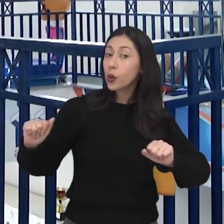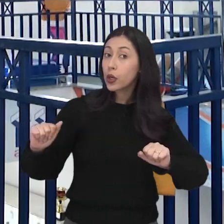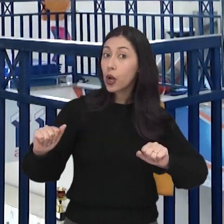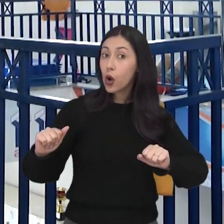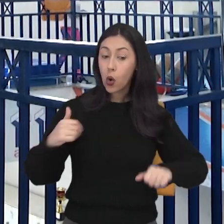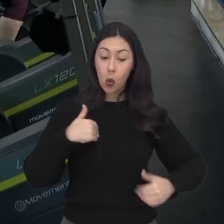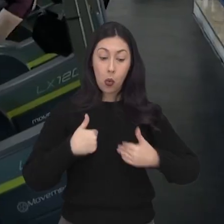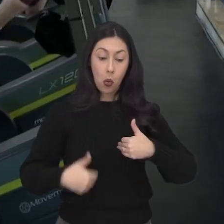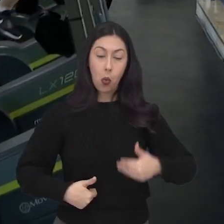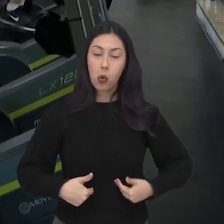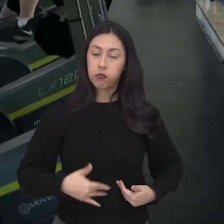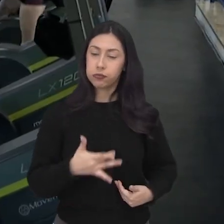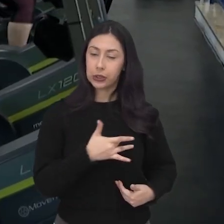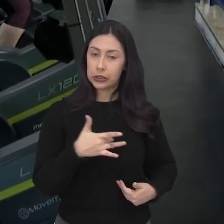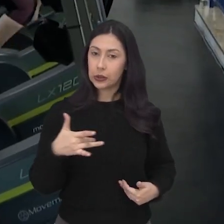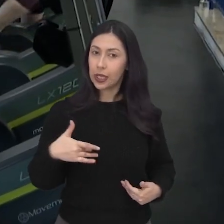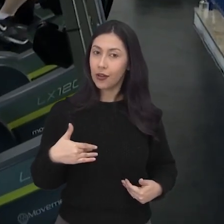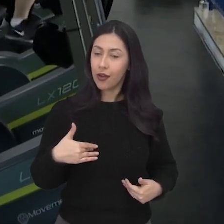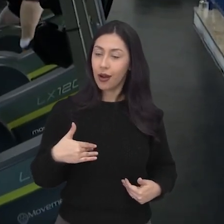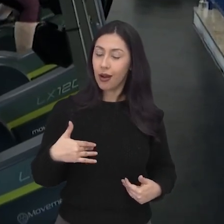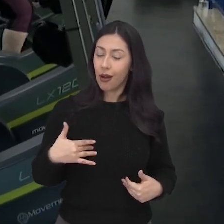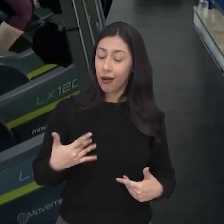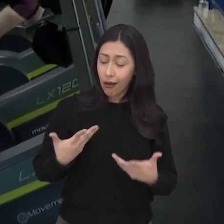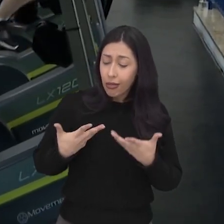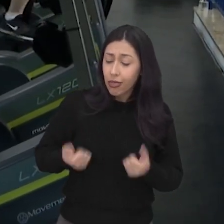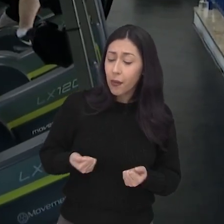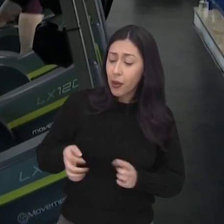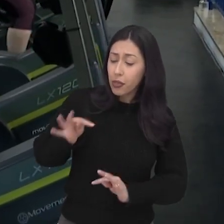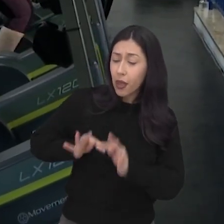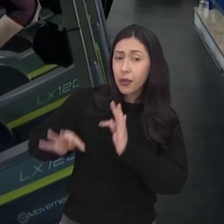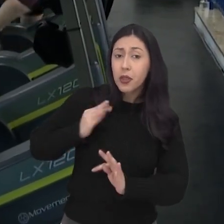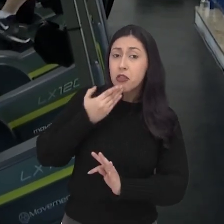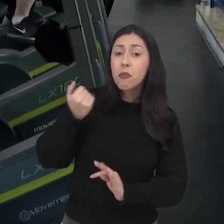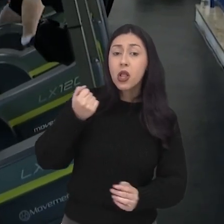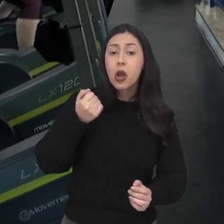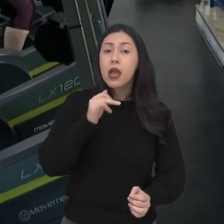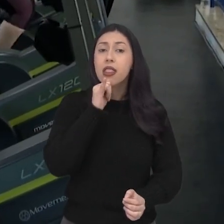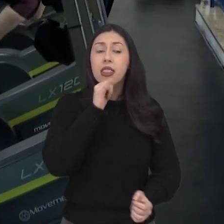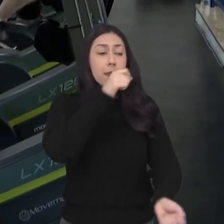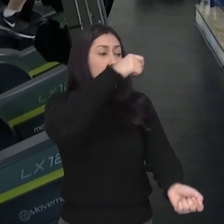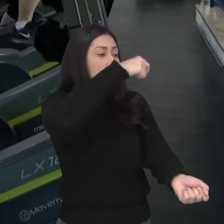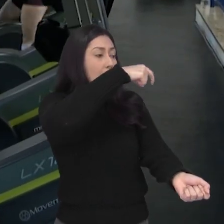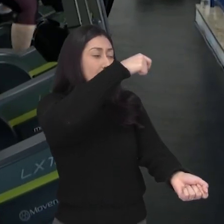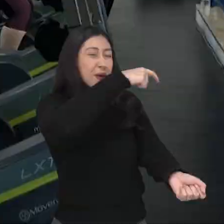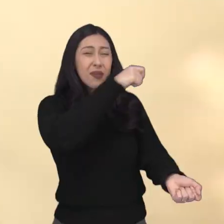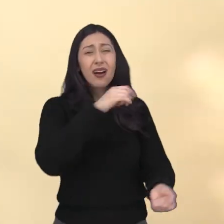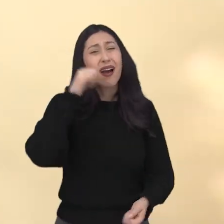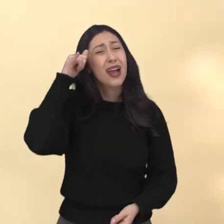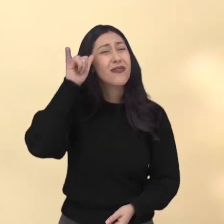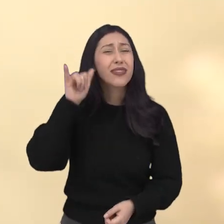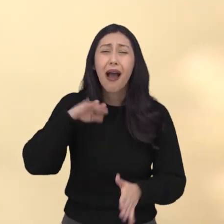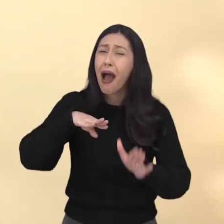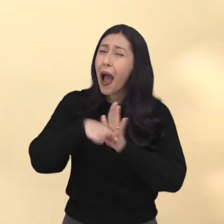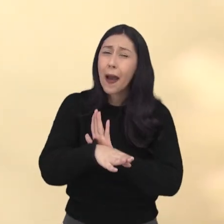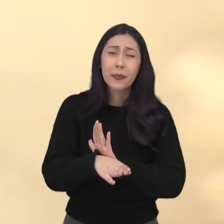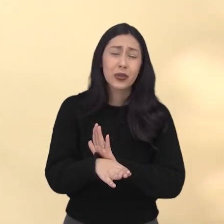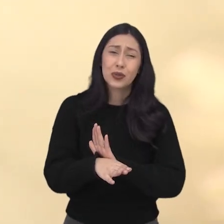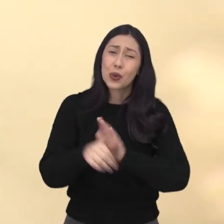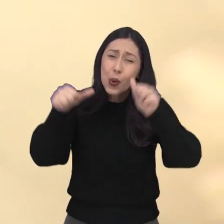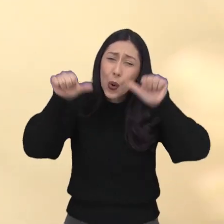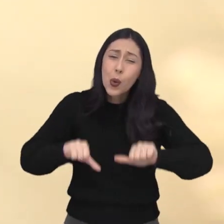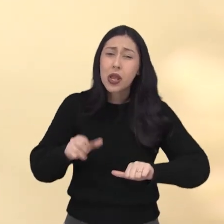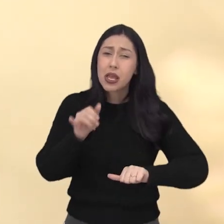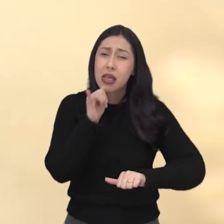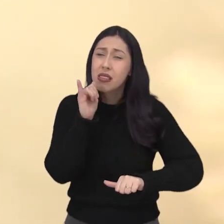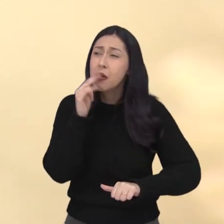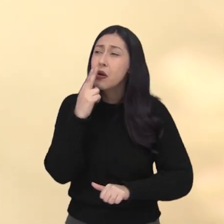auxilia na cura. Um organismo saudável responde melhor a um tratamento como a quimioterapia. Evitar hábitos